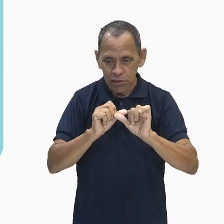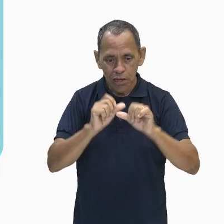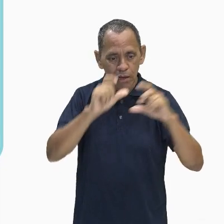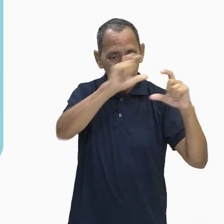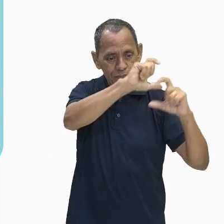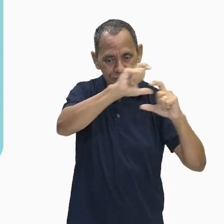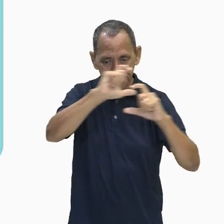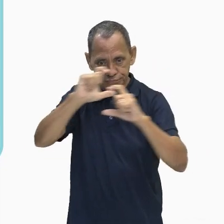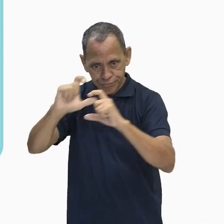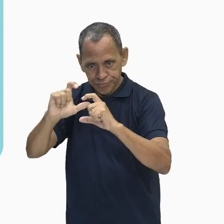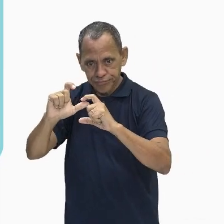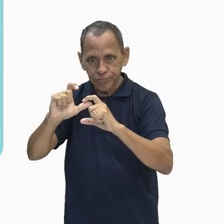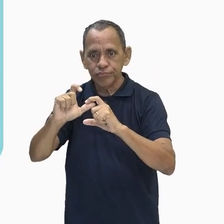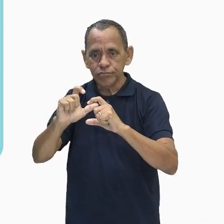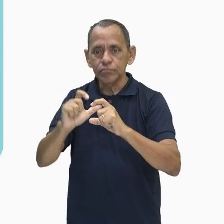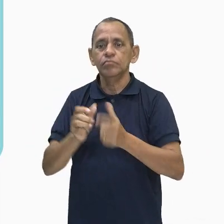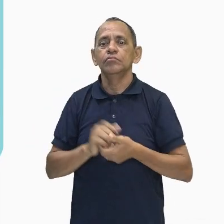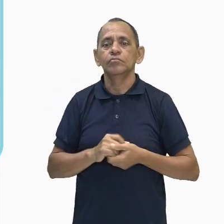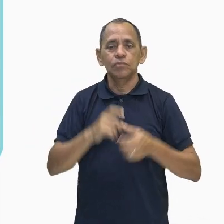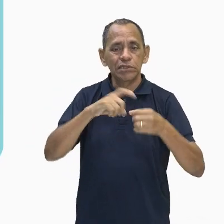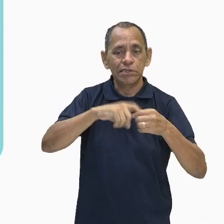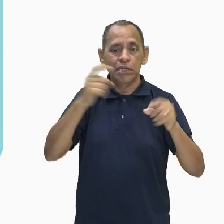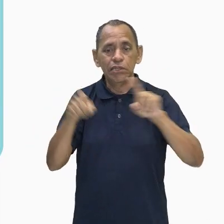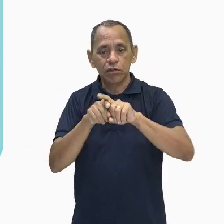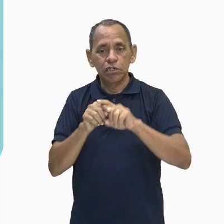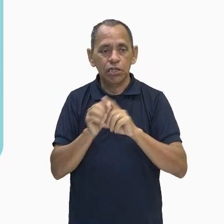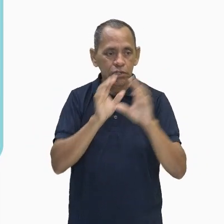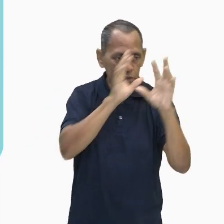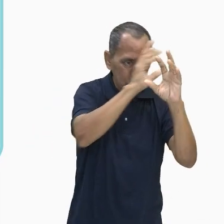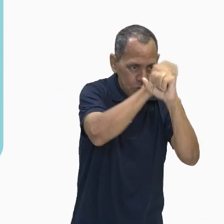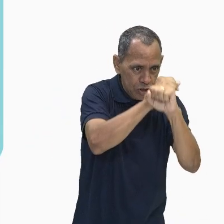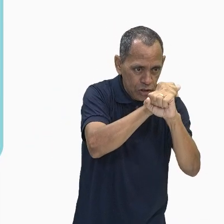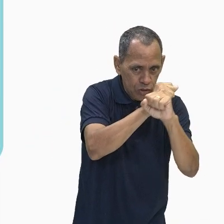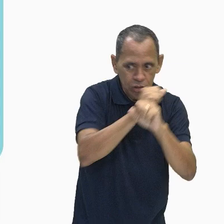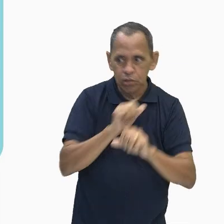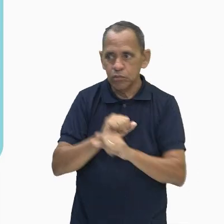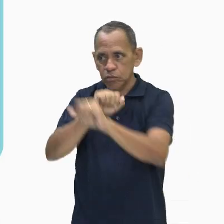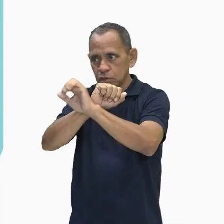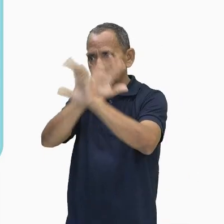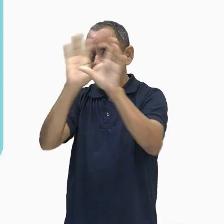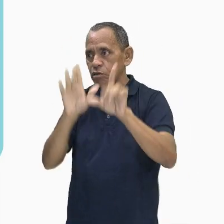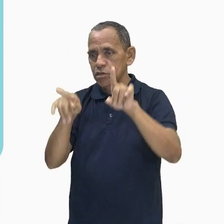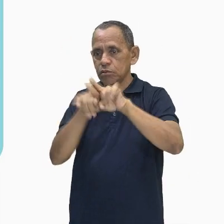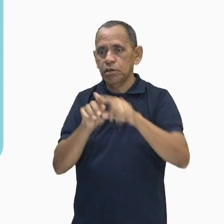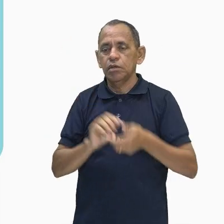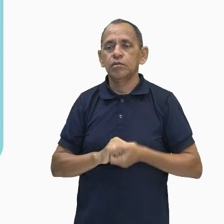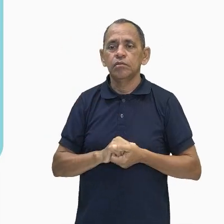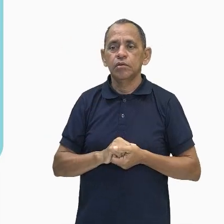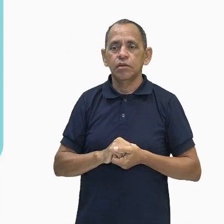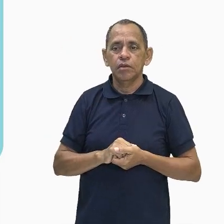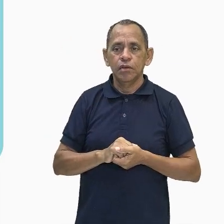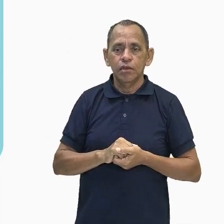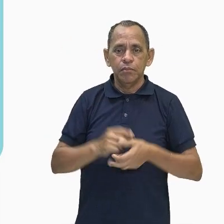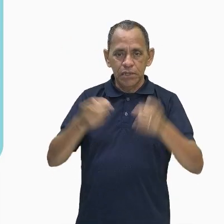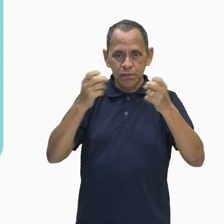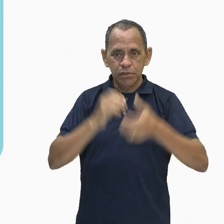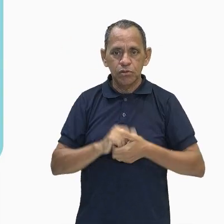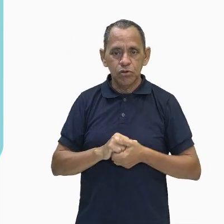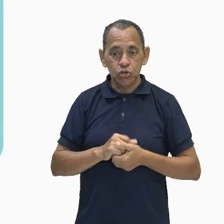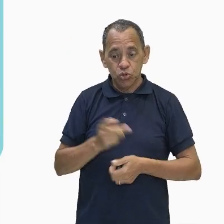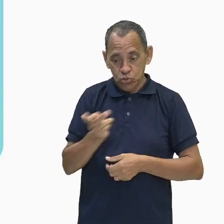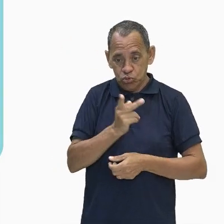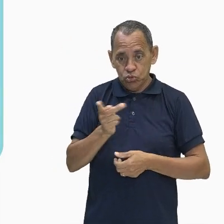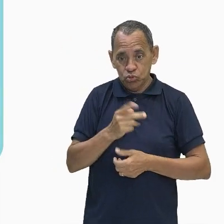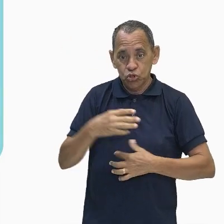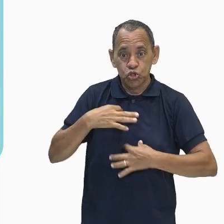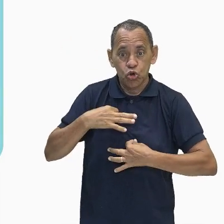para a luz. E nota que a mãe e o menino, né, o adolescente, estão com a mesma roupa.